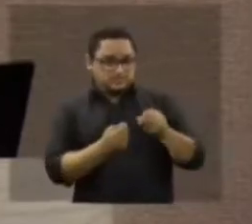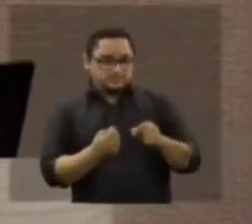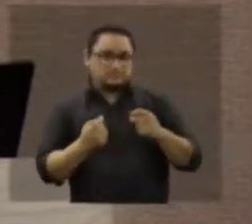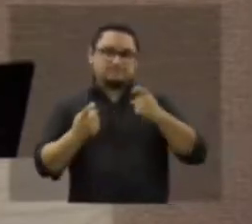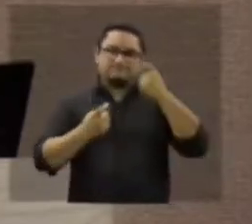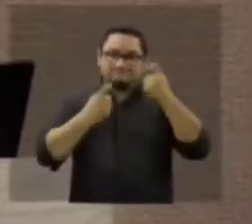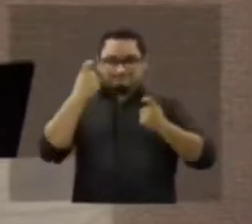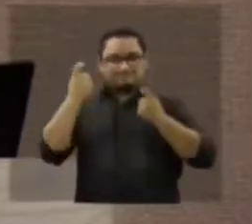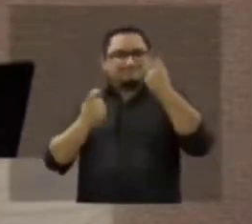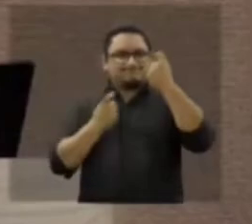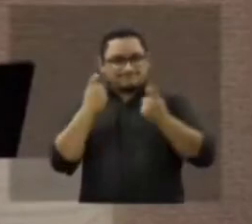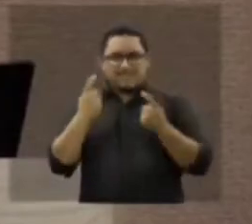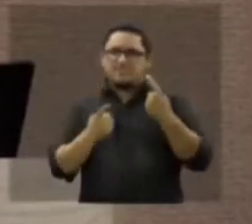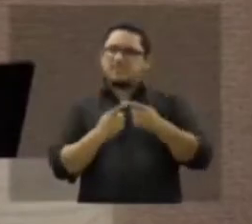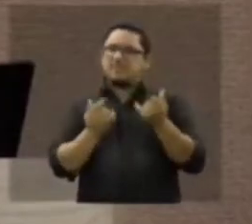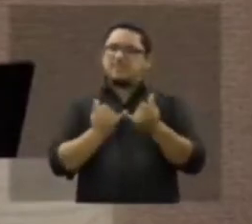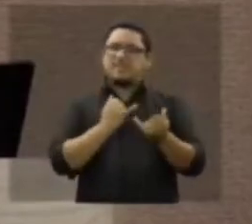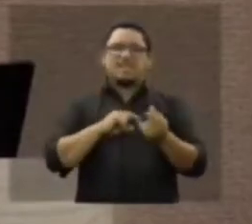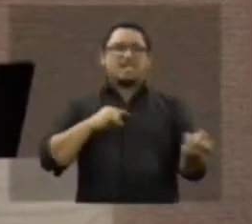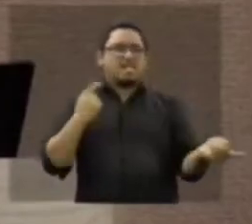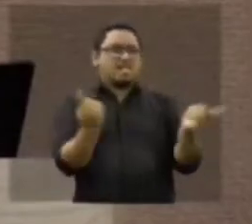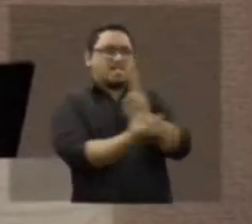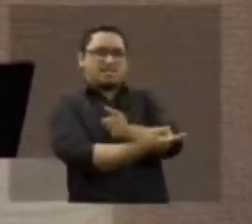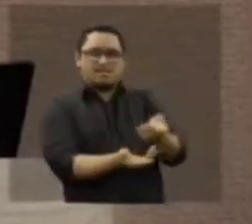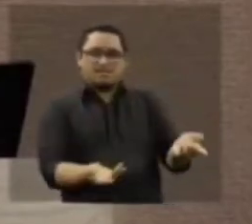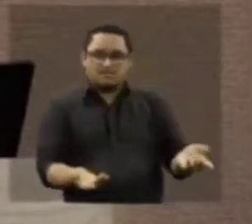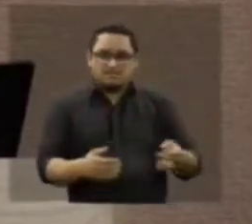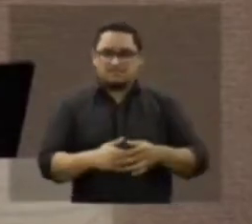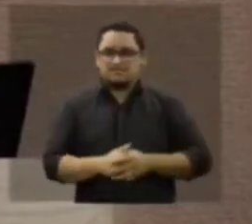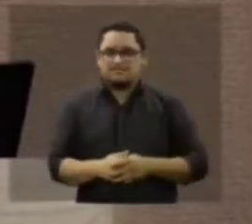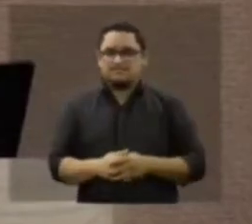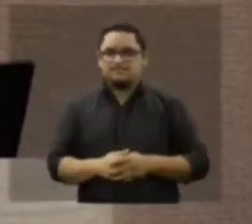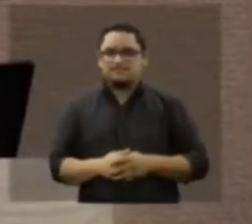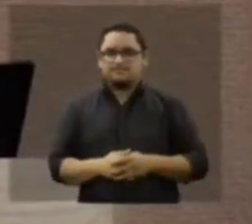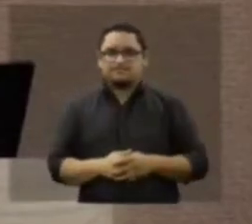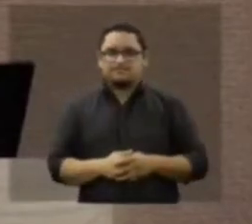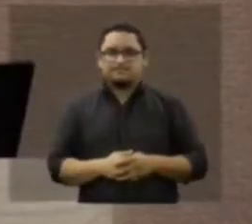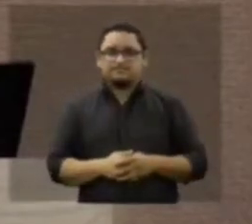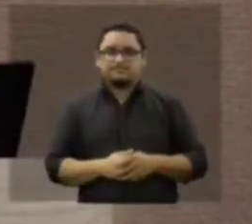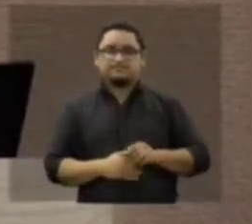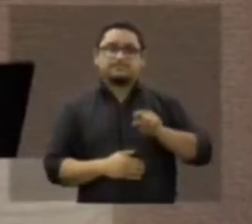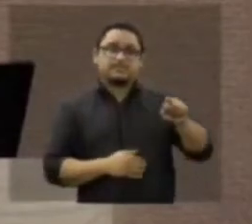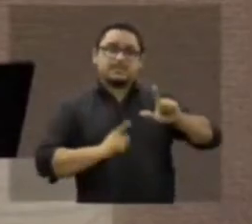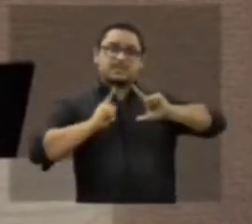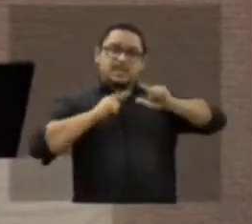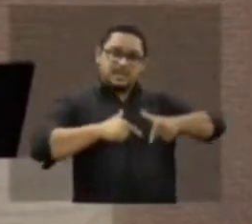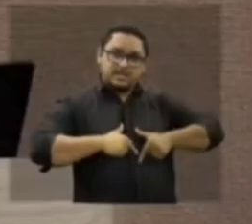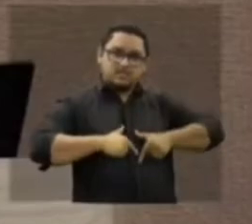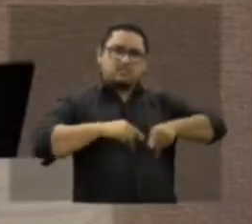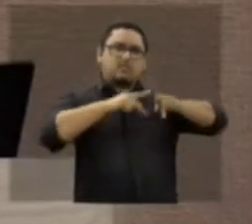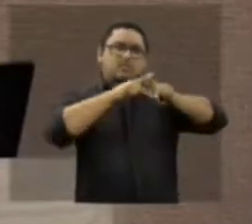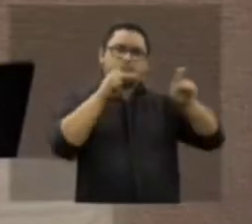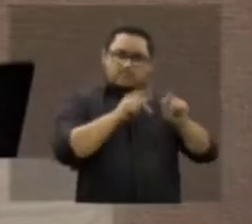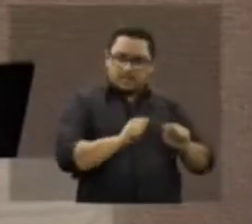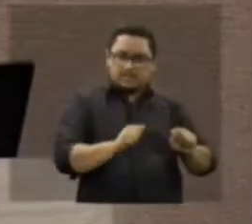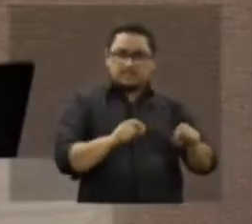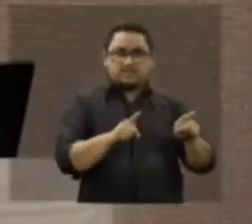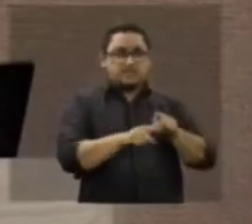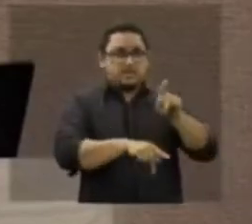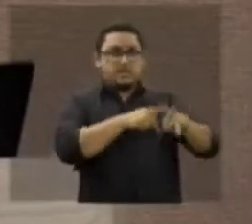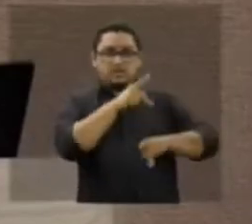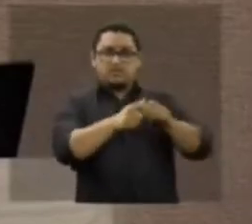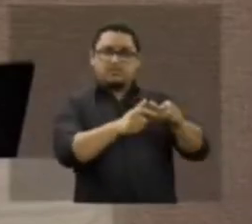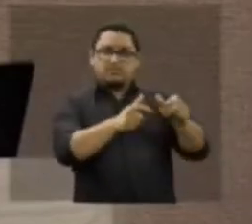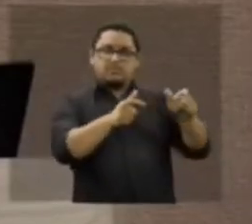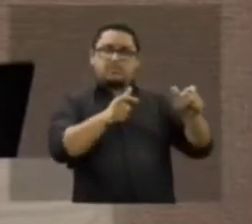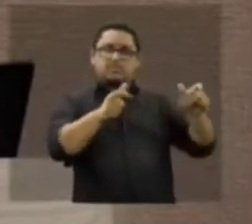pela injusta inversão de valores Israel onde vive em paz e com grande crescimento populacional mais de 2